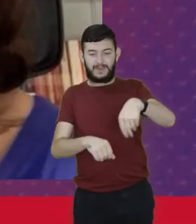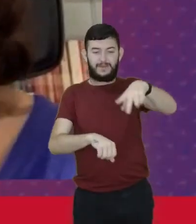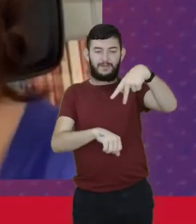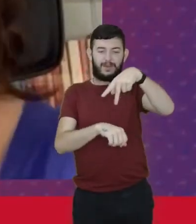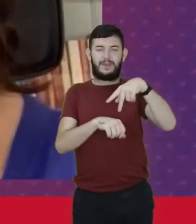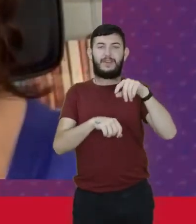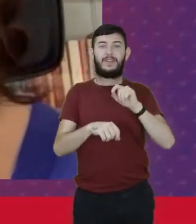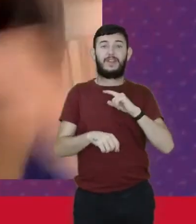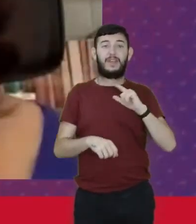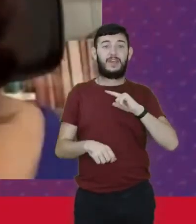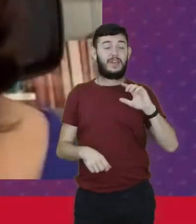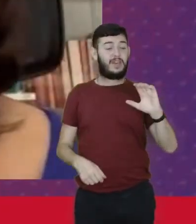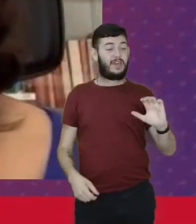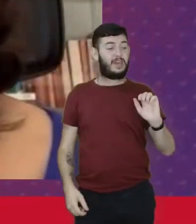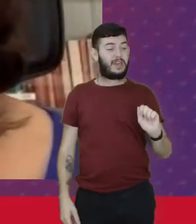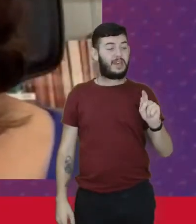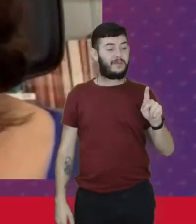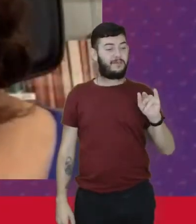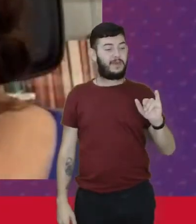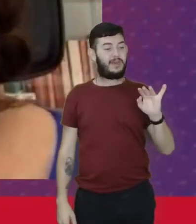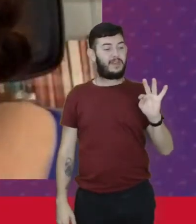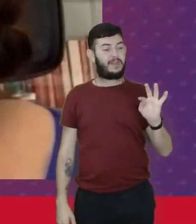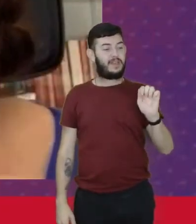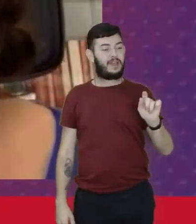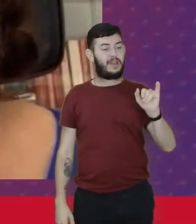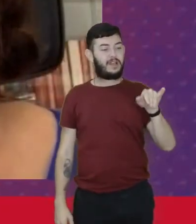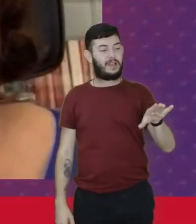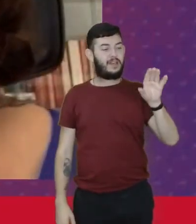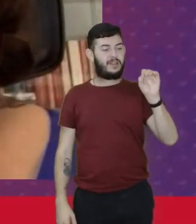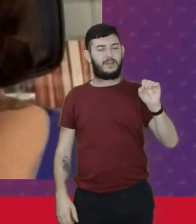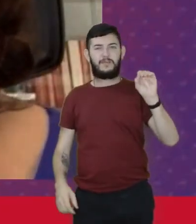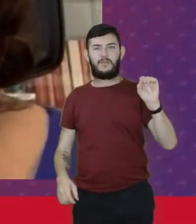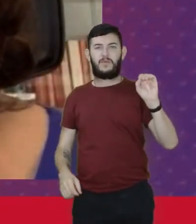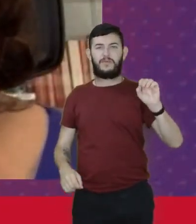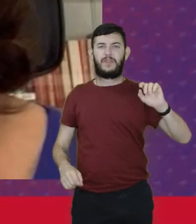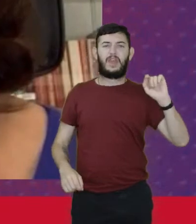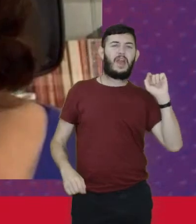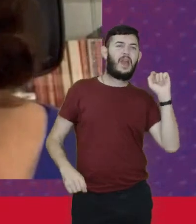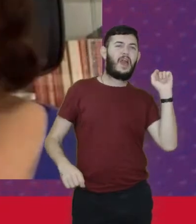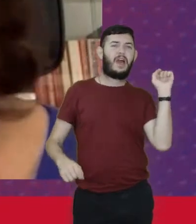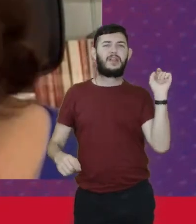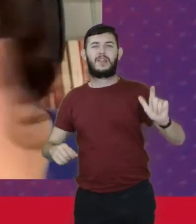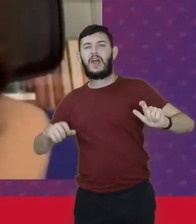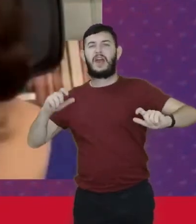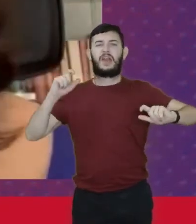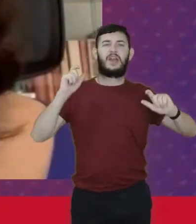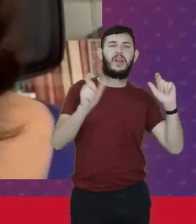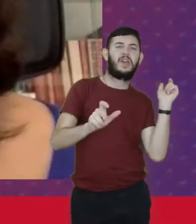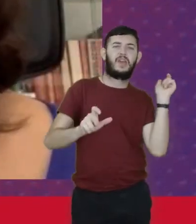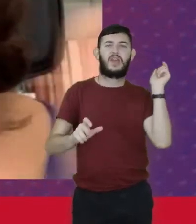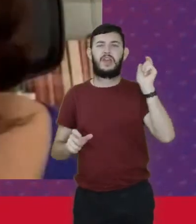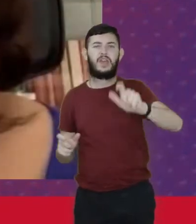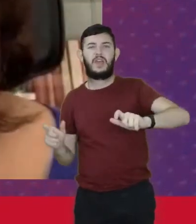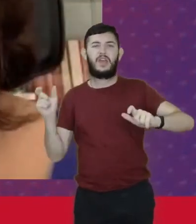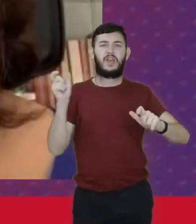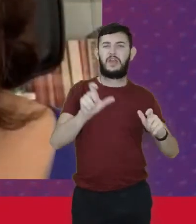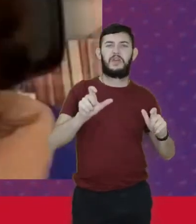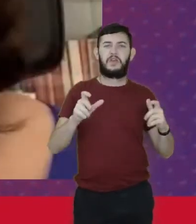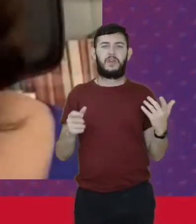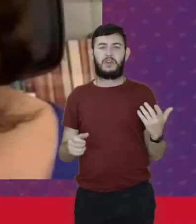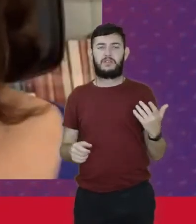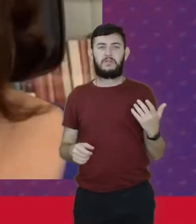ao capitalismo em toda parte, como se o capitalismo tivesse que ser eterno, não pudesse